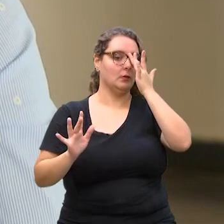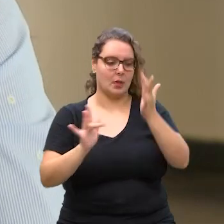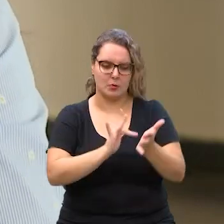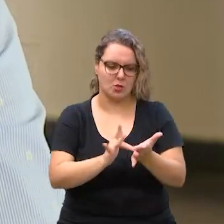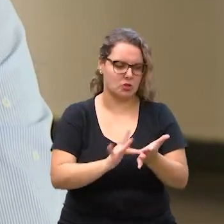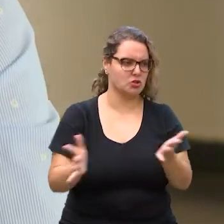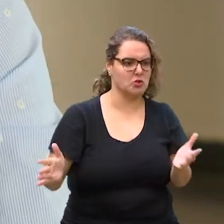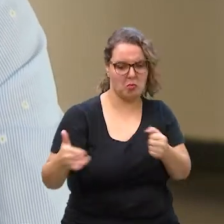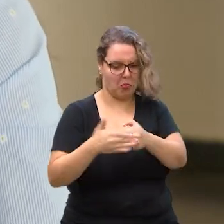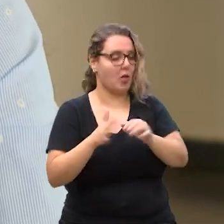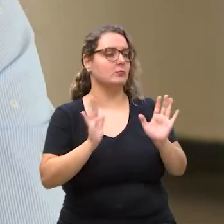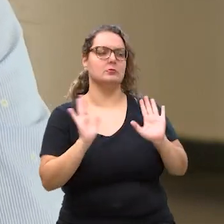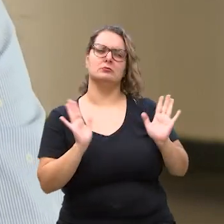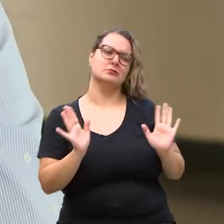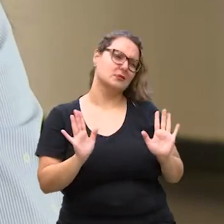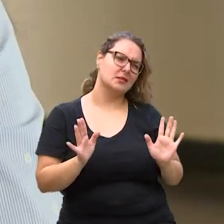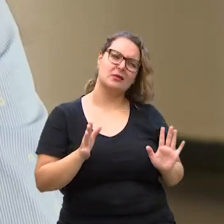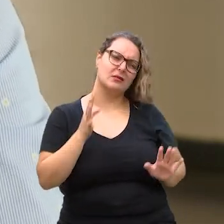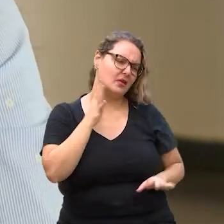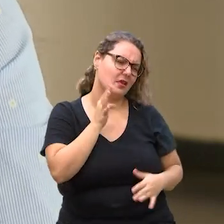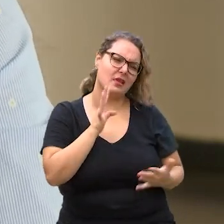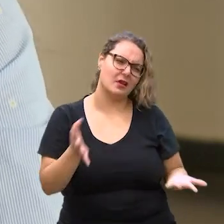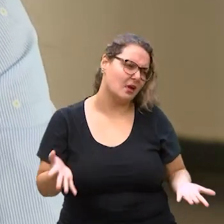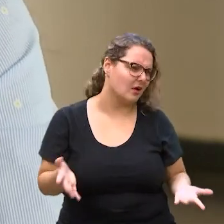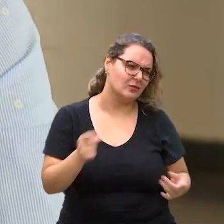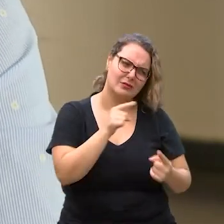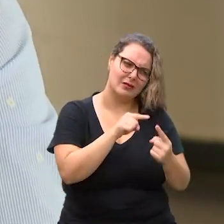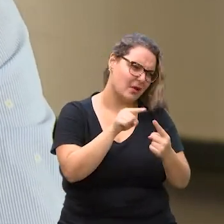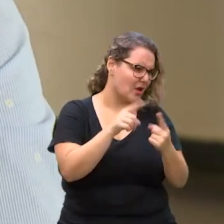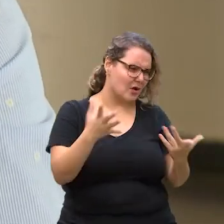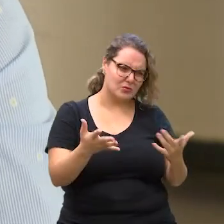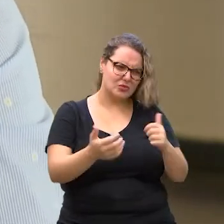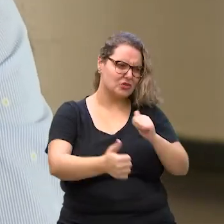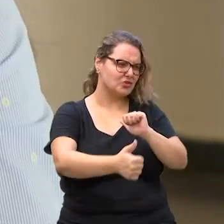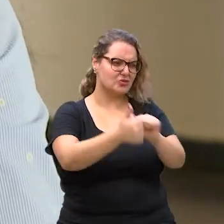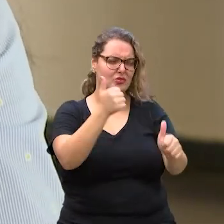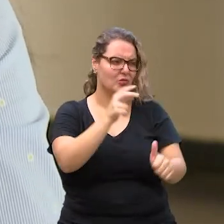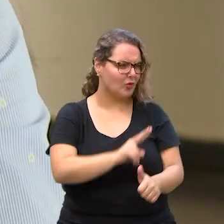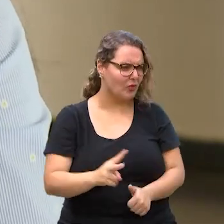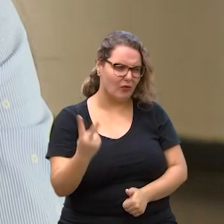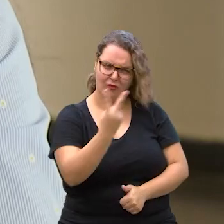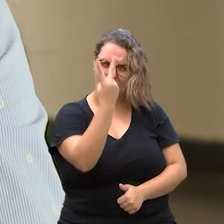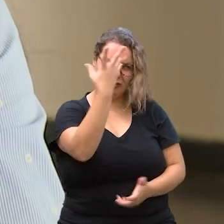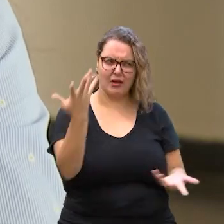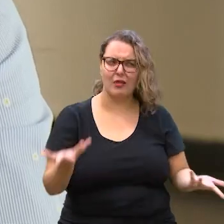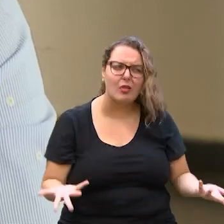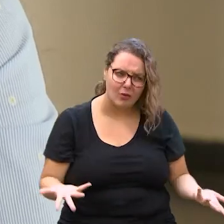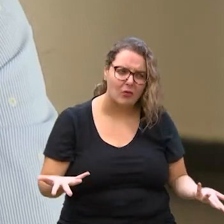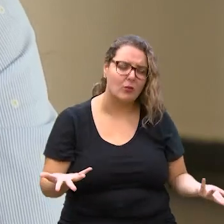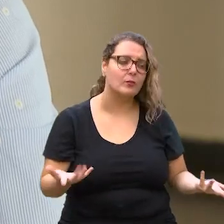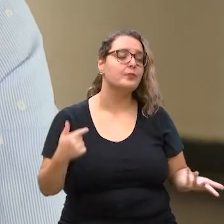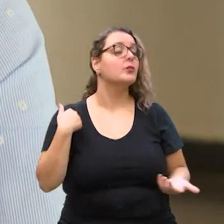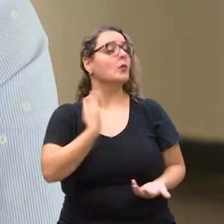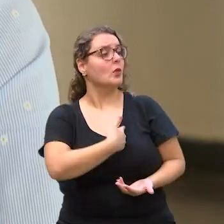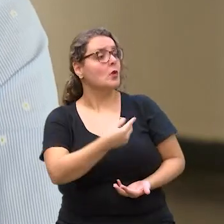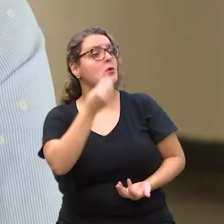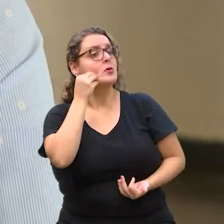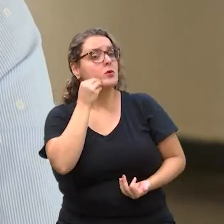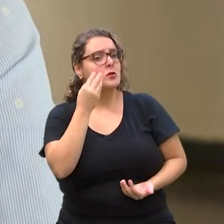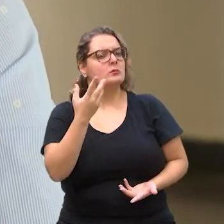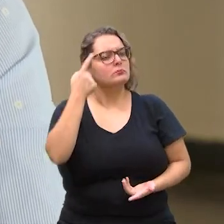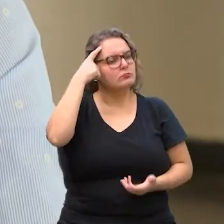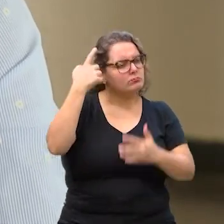da trapaça, de coisas que não são tão legais, né? Porque não é isso que o esporte tem como valor em si. Então a gente sempre